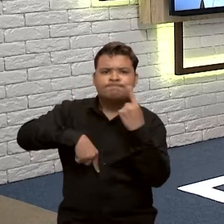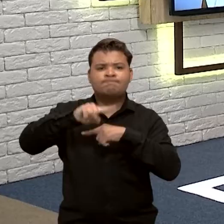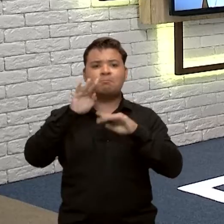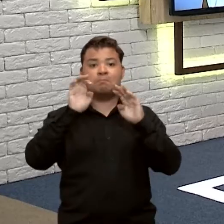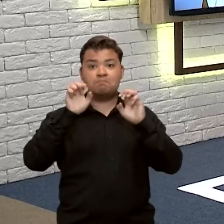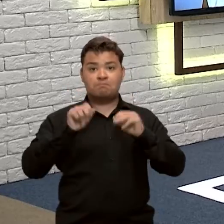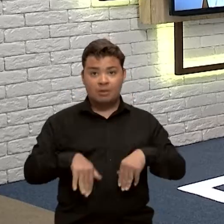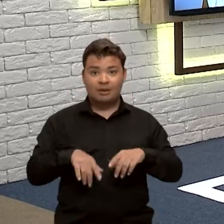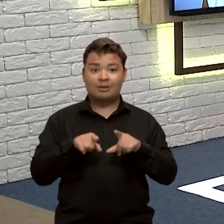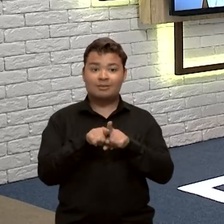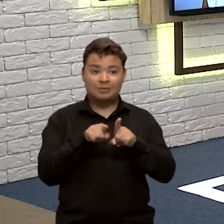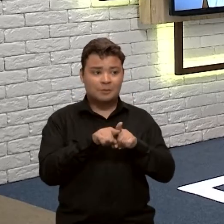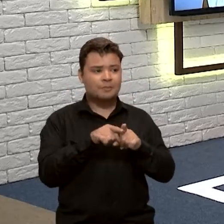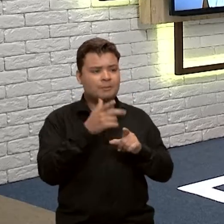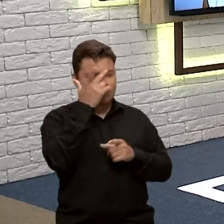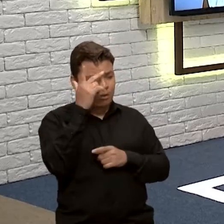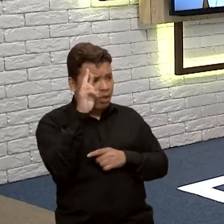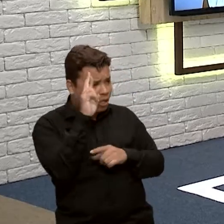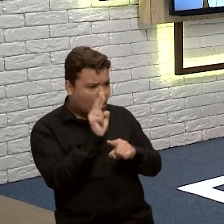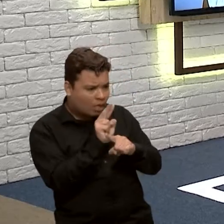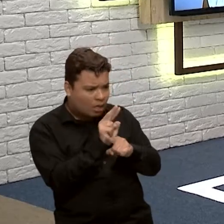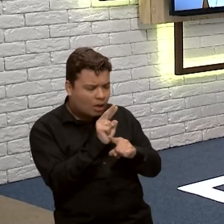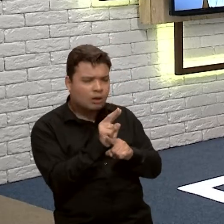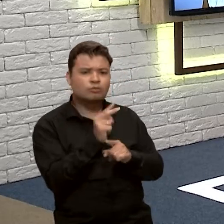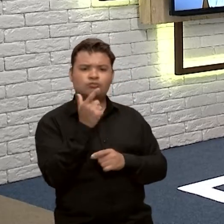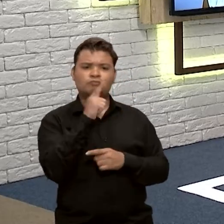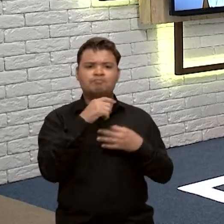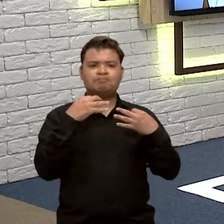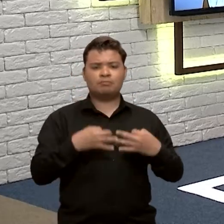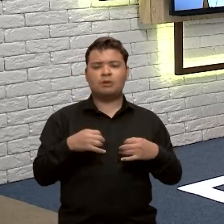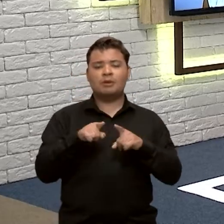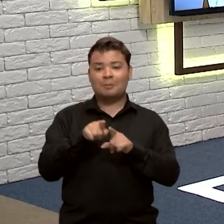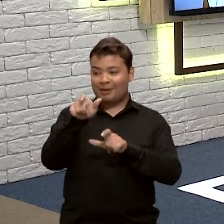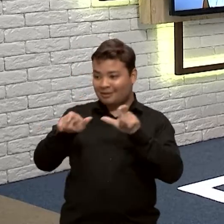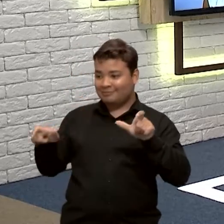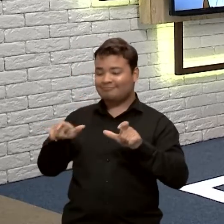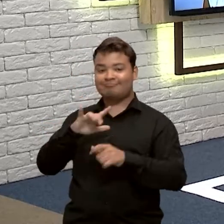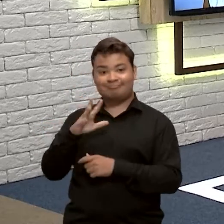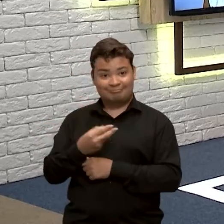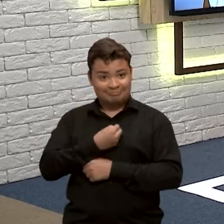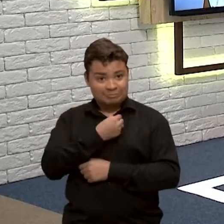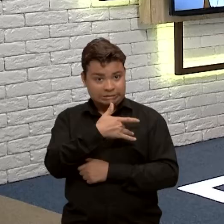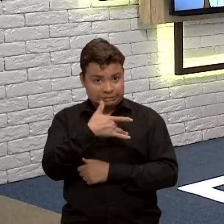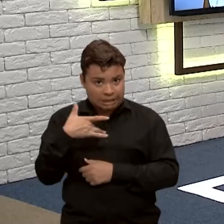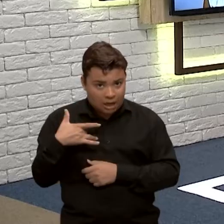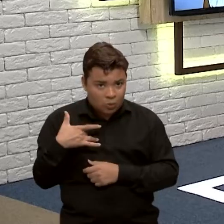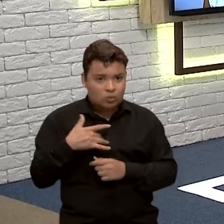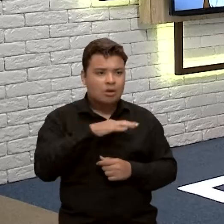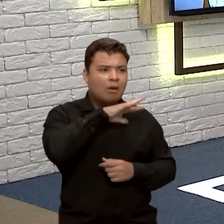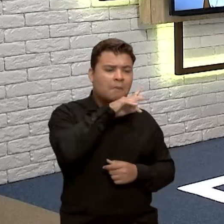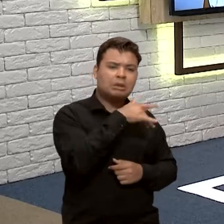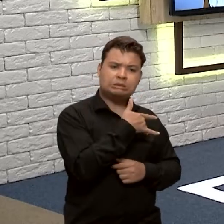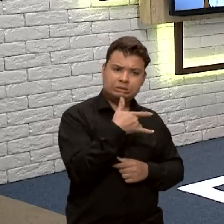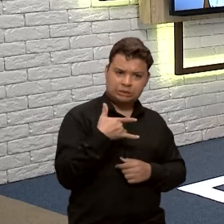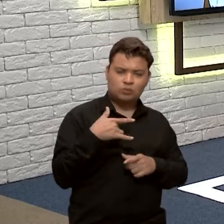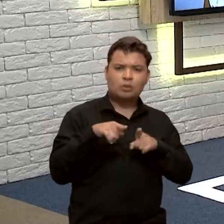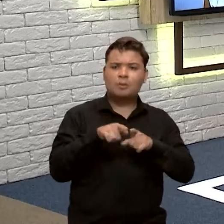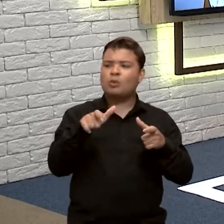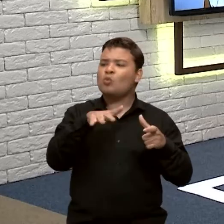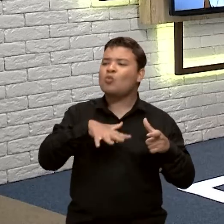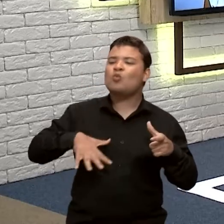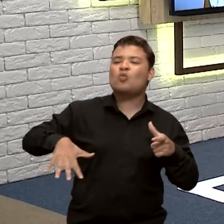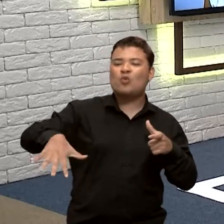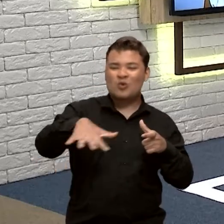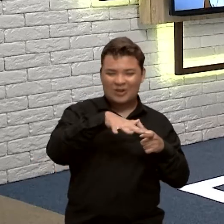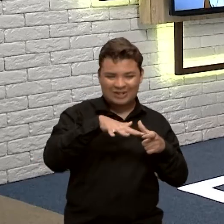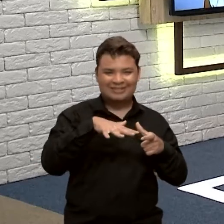seja responsável, que a gente garanta a saúde dos moradores, dos animais e, né, de todo esse ambiente que cerca as 5